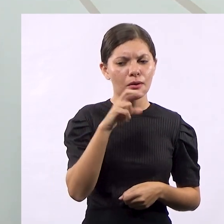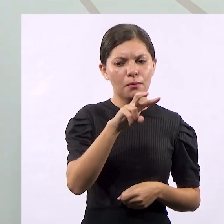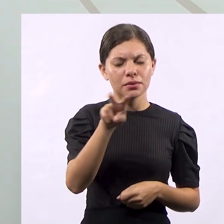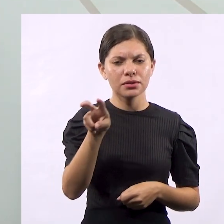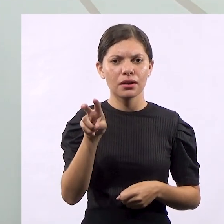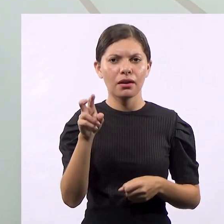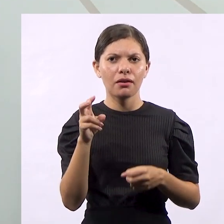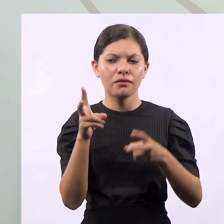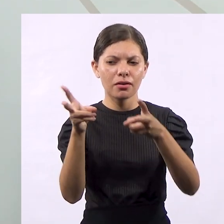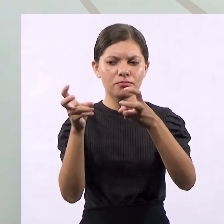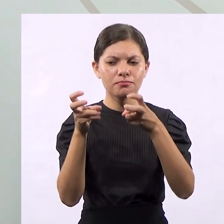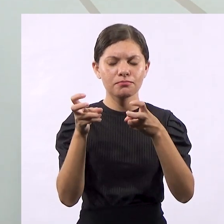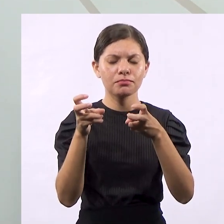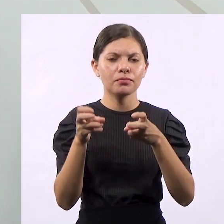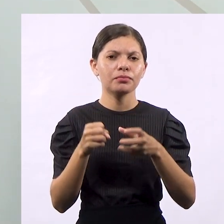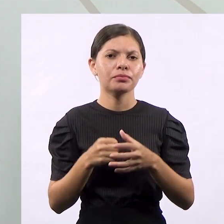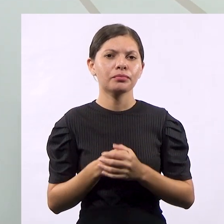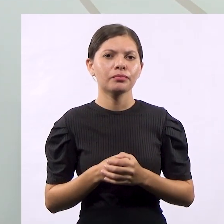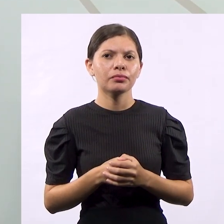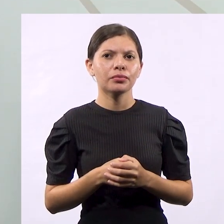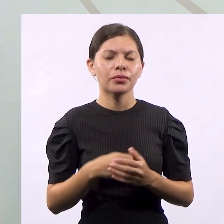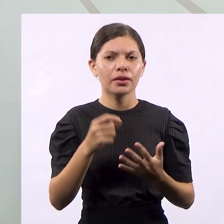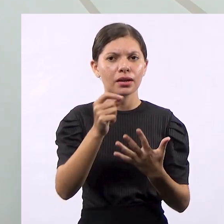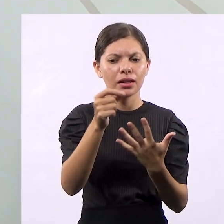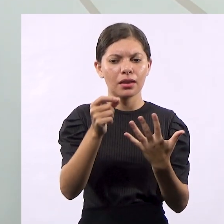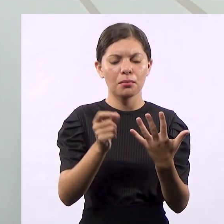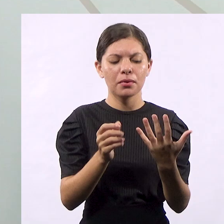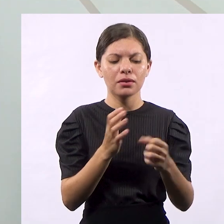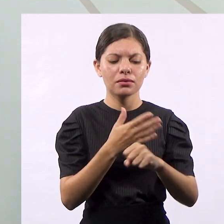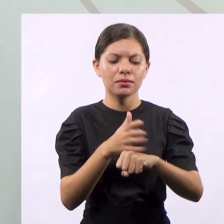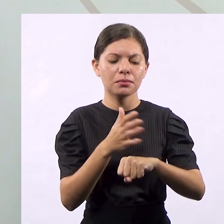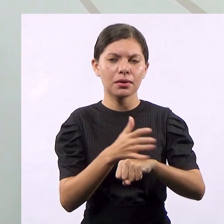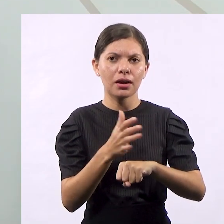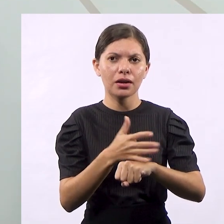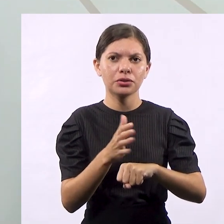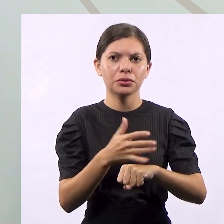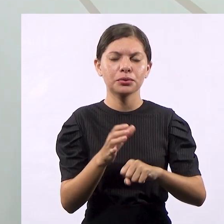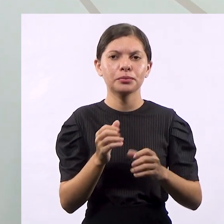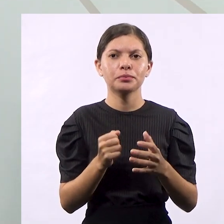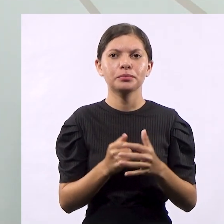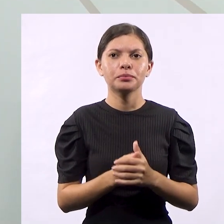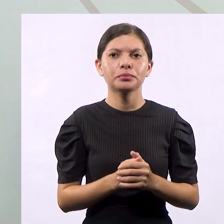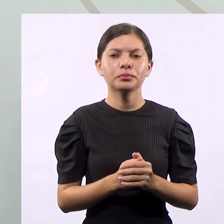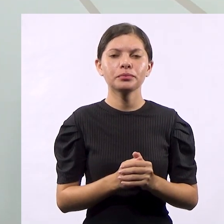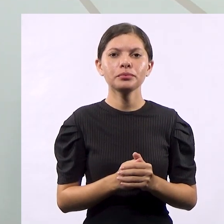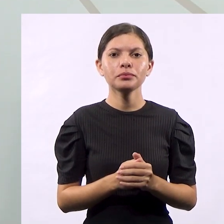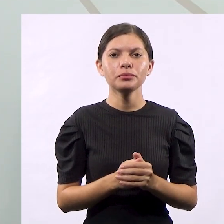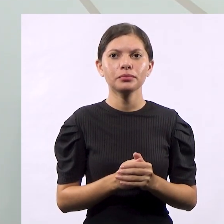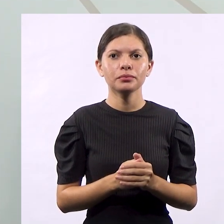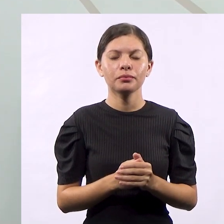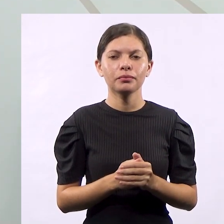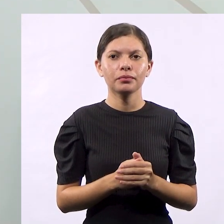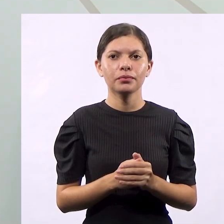assim, falando em elementos práticos, né, só contribuindo aqui com a fala do professor Walderson, é